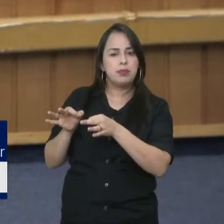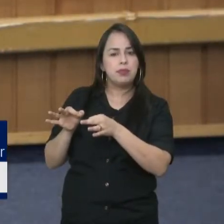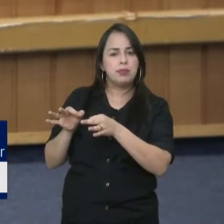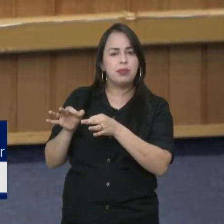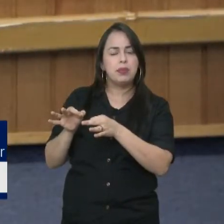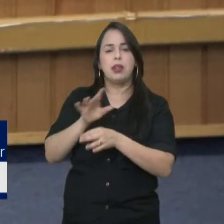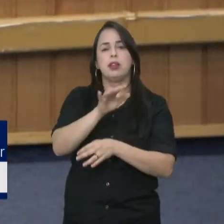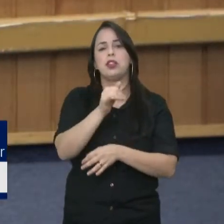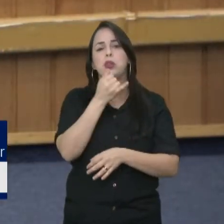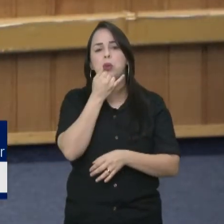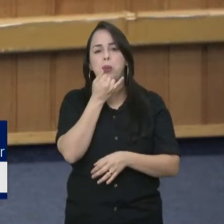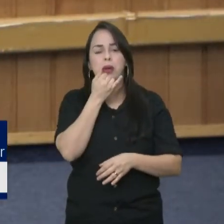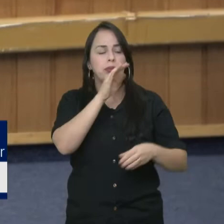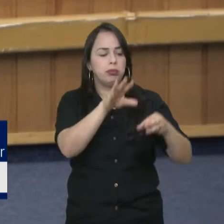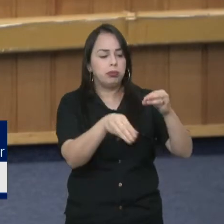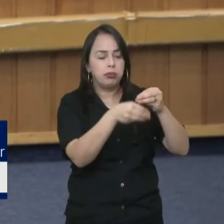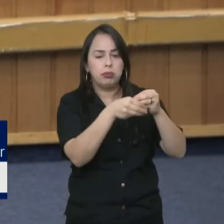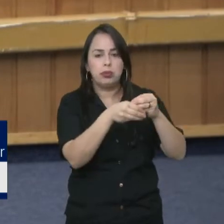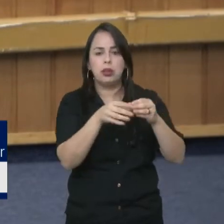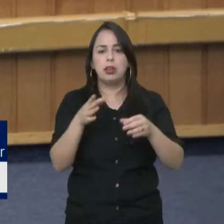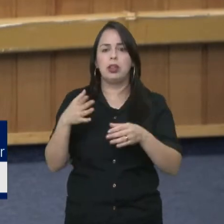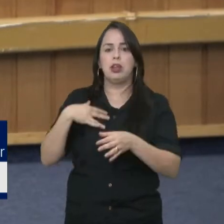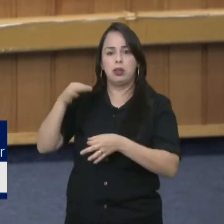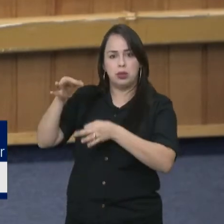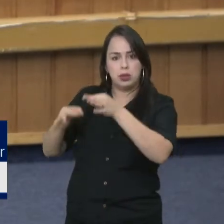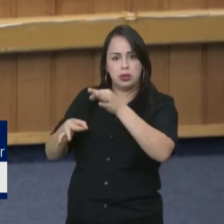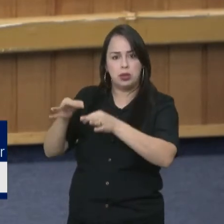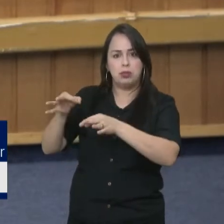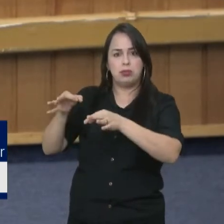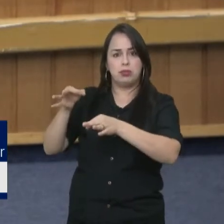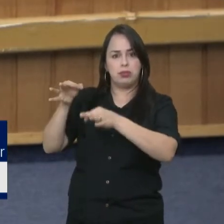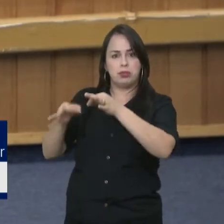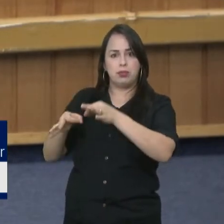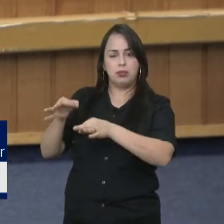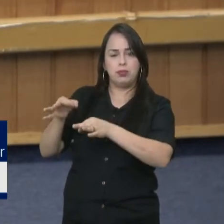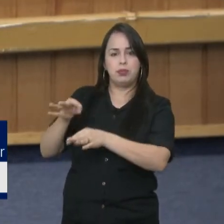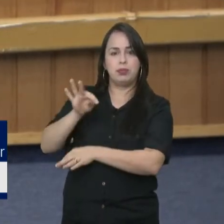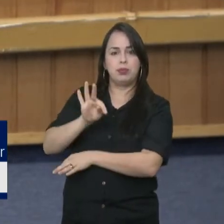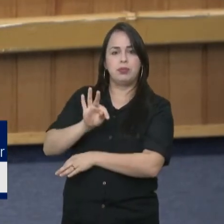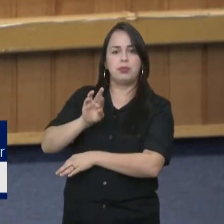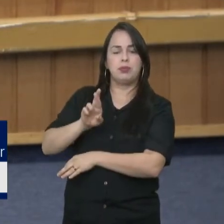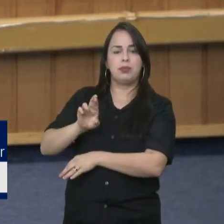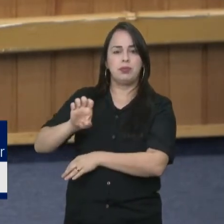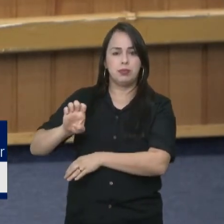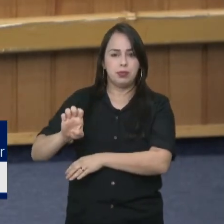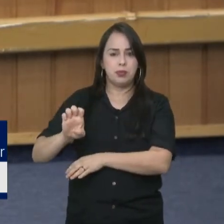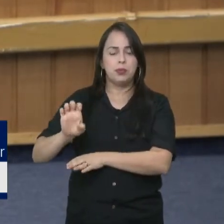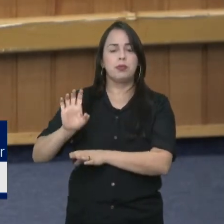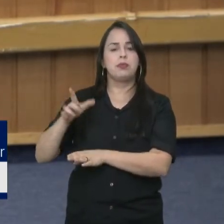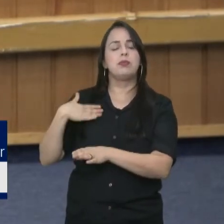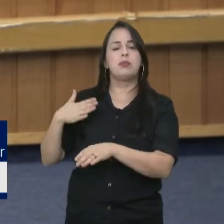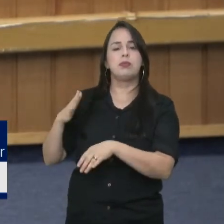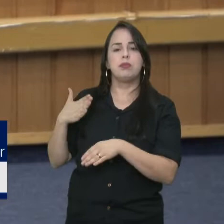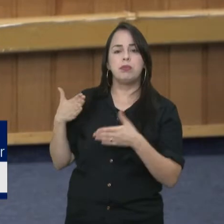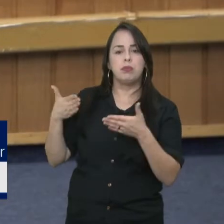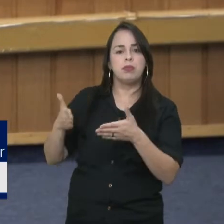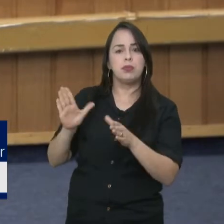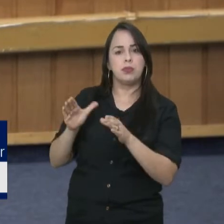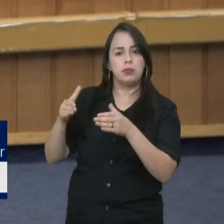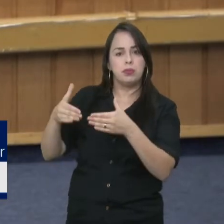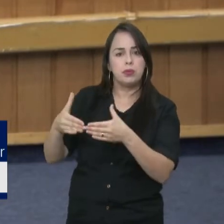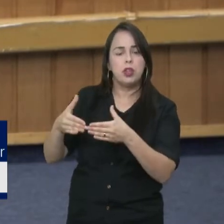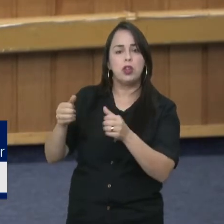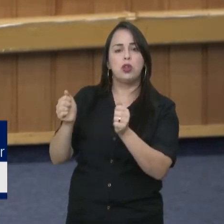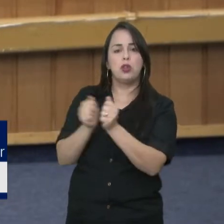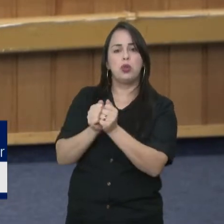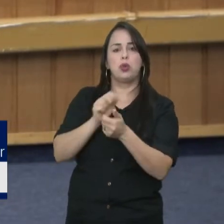contraponto. A justiça esteve presente, o Tribunal Regional, com uma comissão na sexta-feira com o